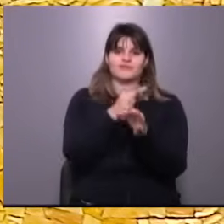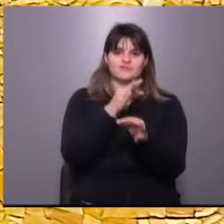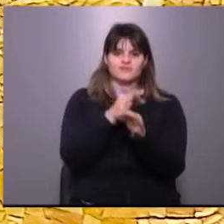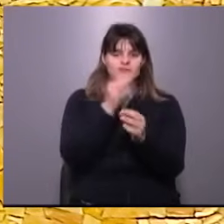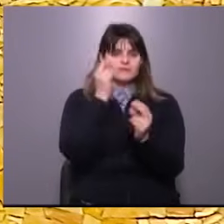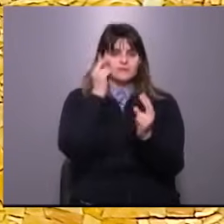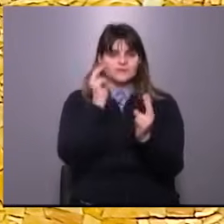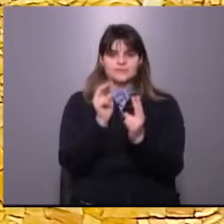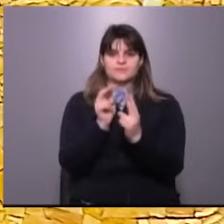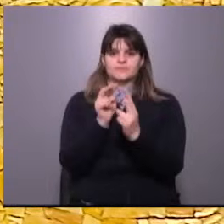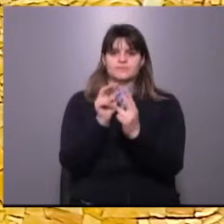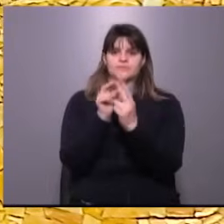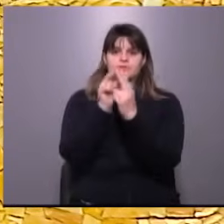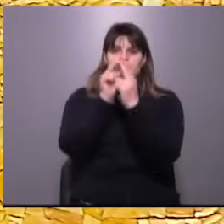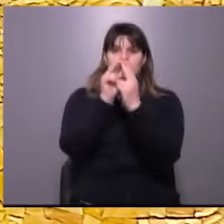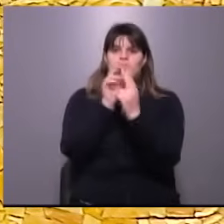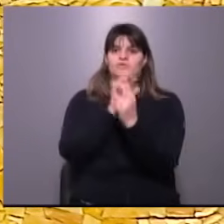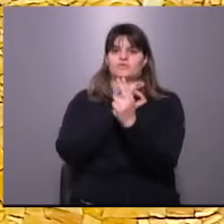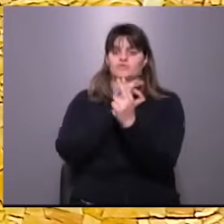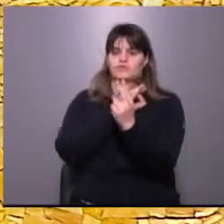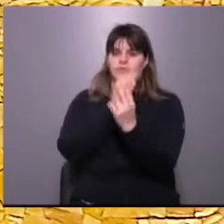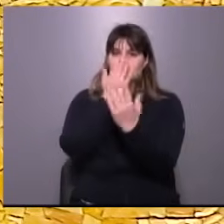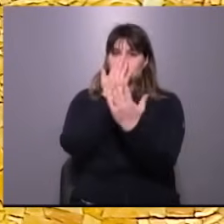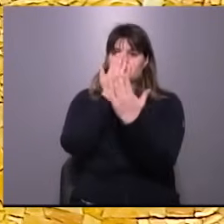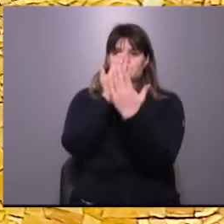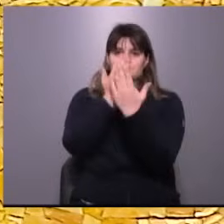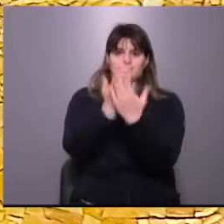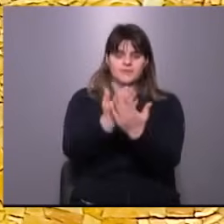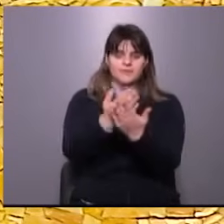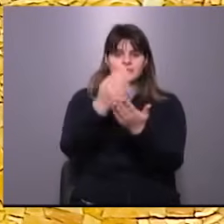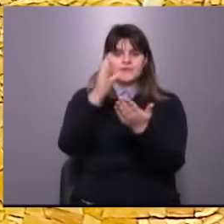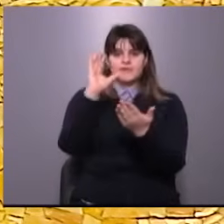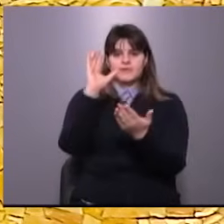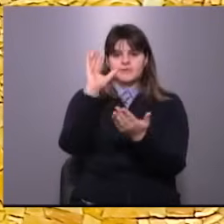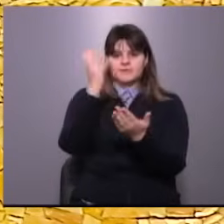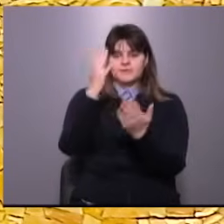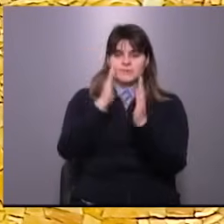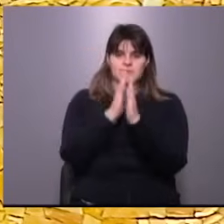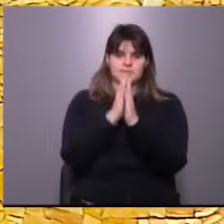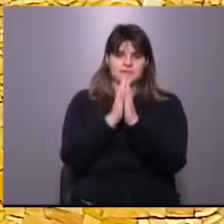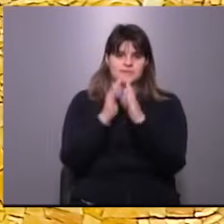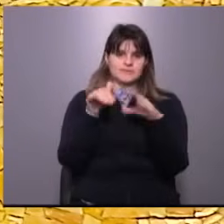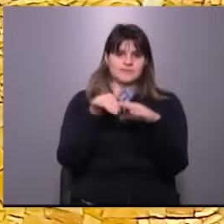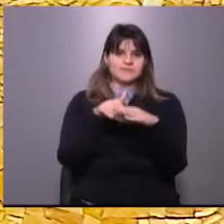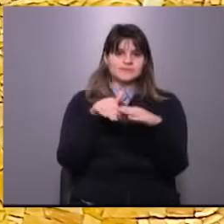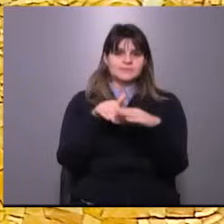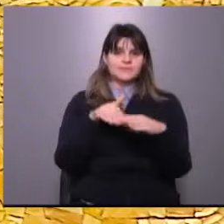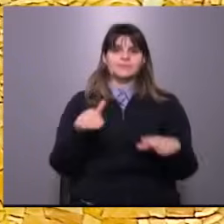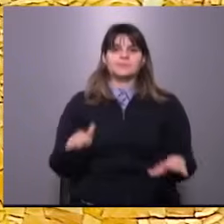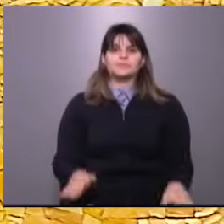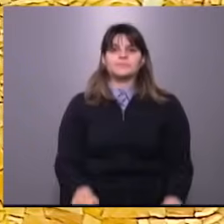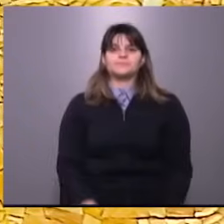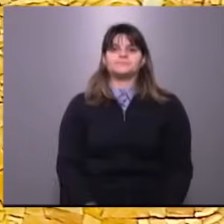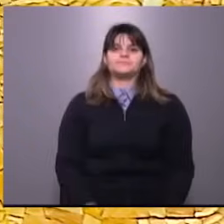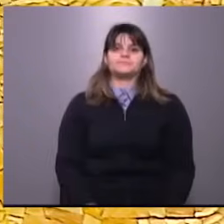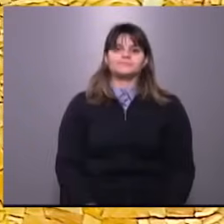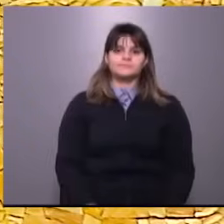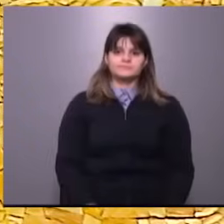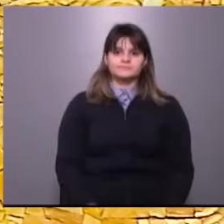eles fazemos a festa do encontro com o Senhor na Eucaristia.